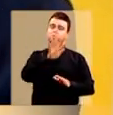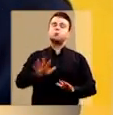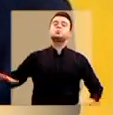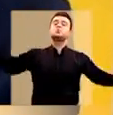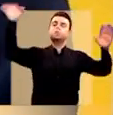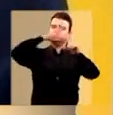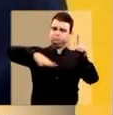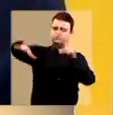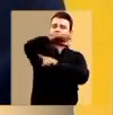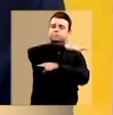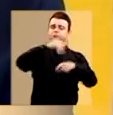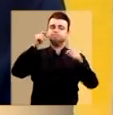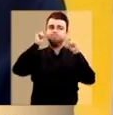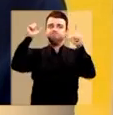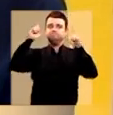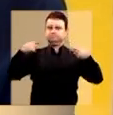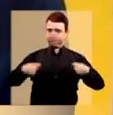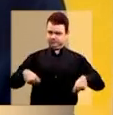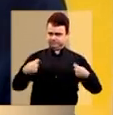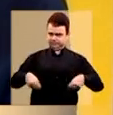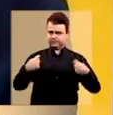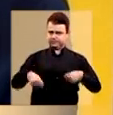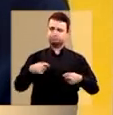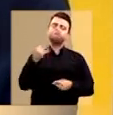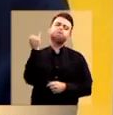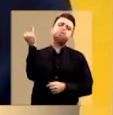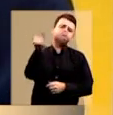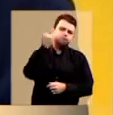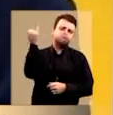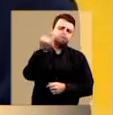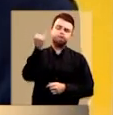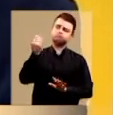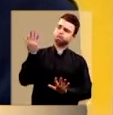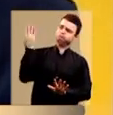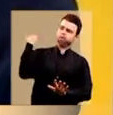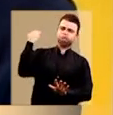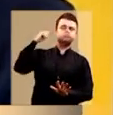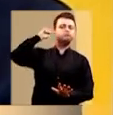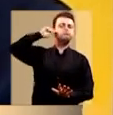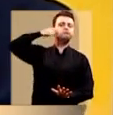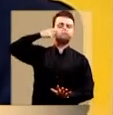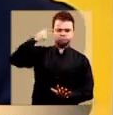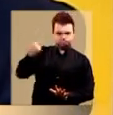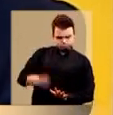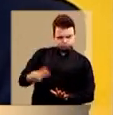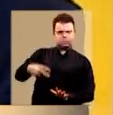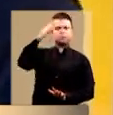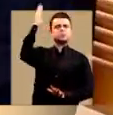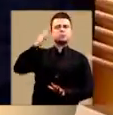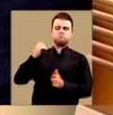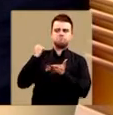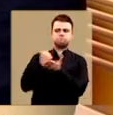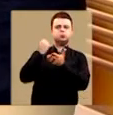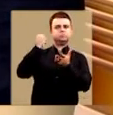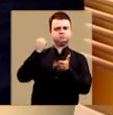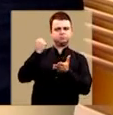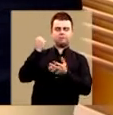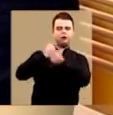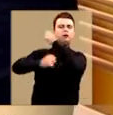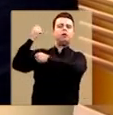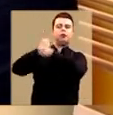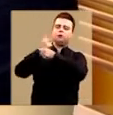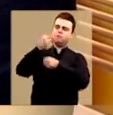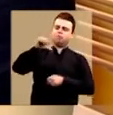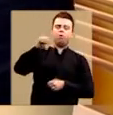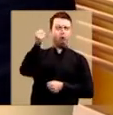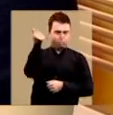sociedade brasileira. E eu acho que, em termos práticos, isso é importante em razão da história da identidade nacional. Sim. Brasileira. Então, se nós pegarmos, por exemplo, o